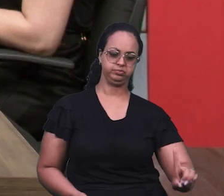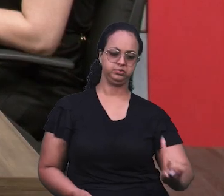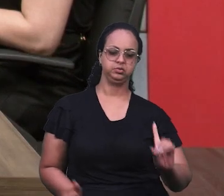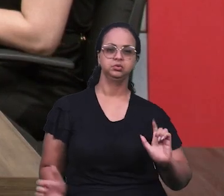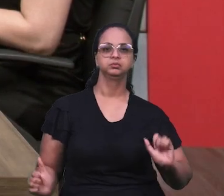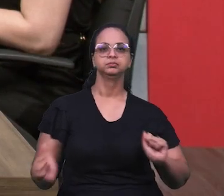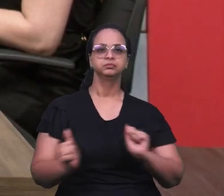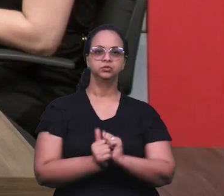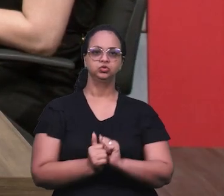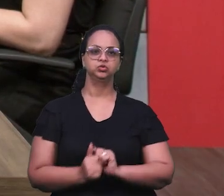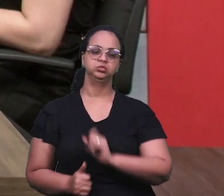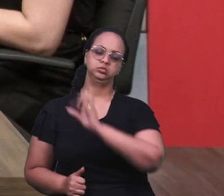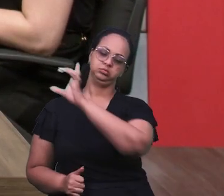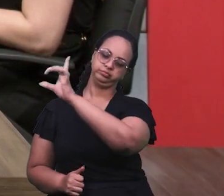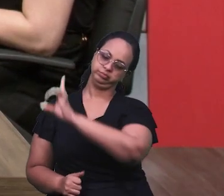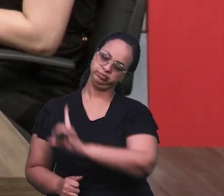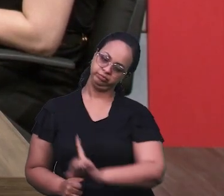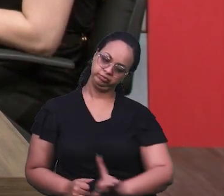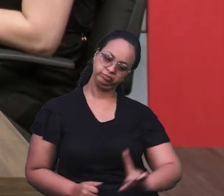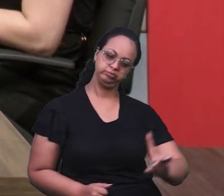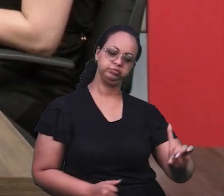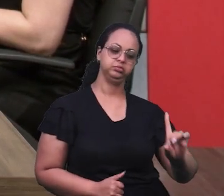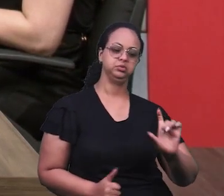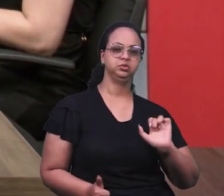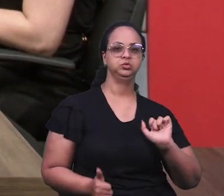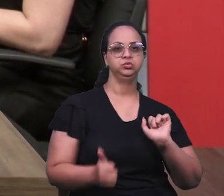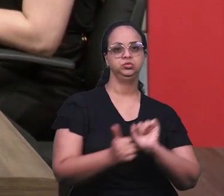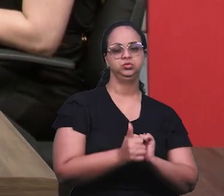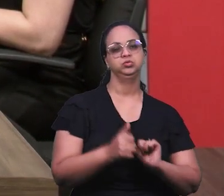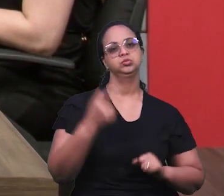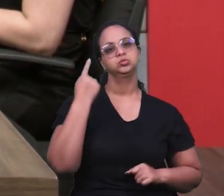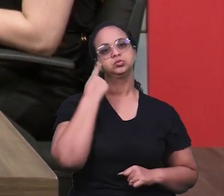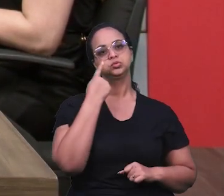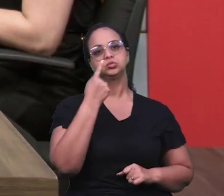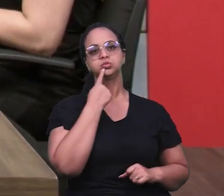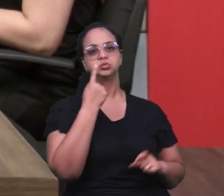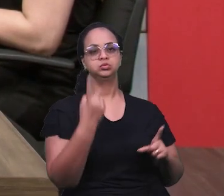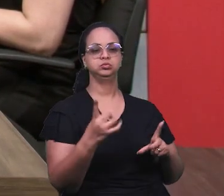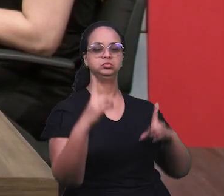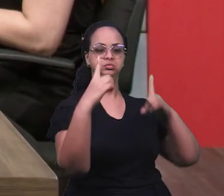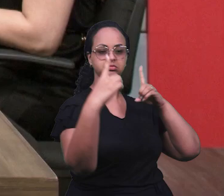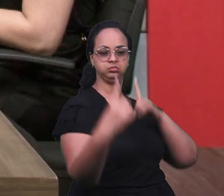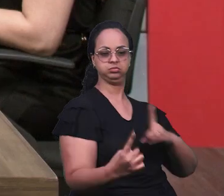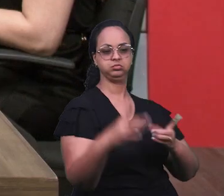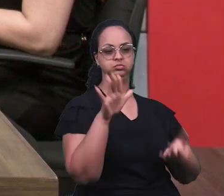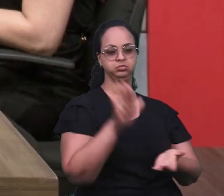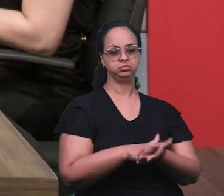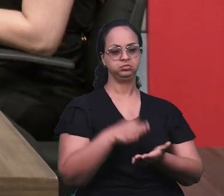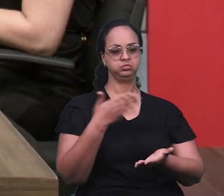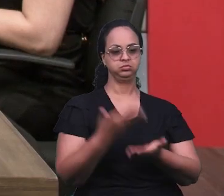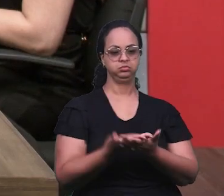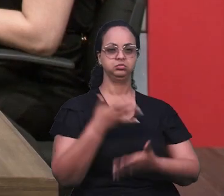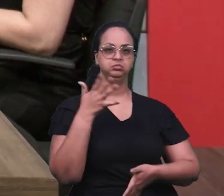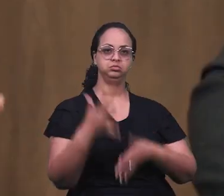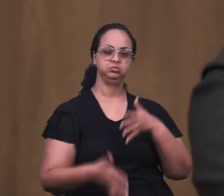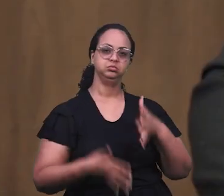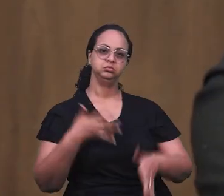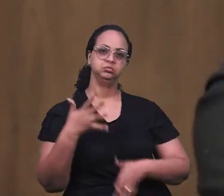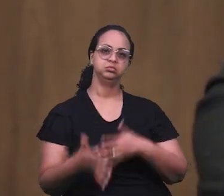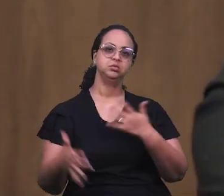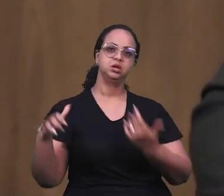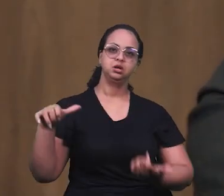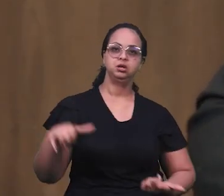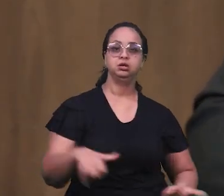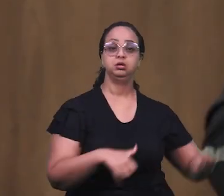Ela bota uma bata de batismo branca, ela entra junto com o surdo, fica na frente dele, faz toda a interpretação, ao